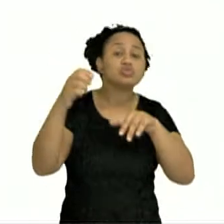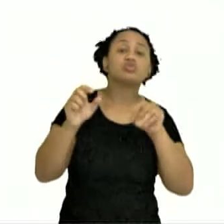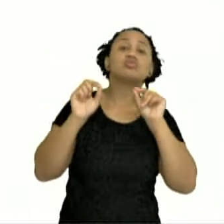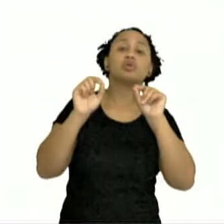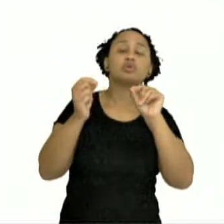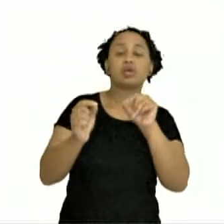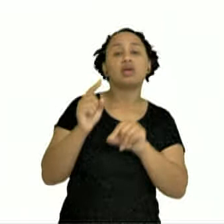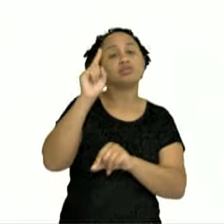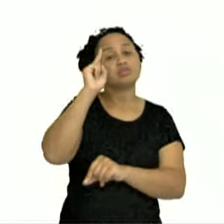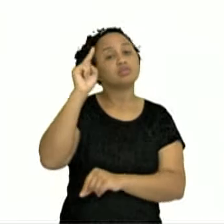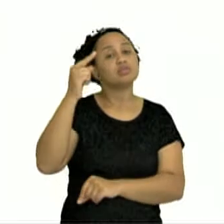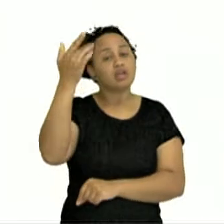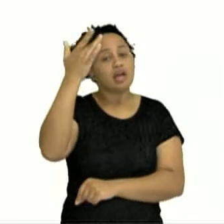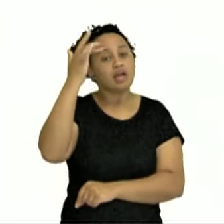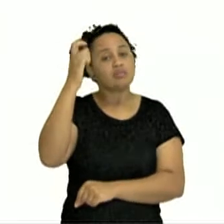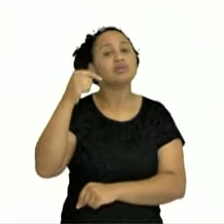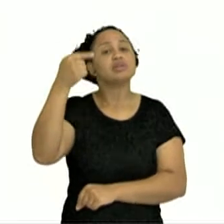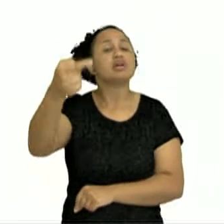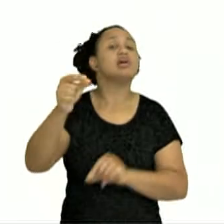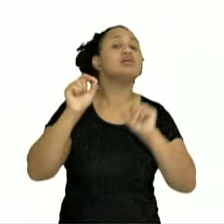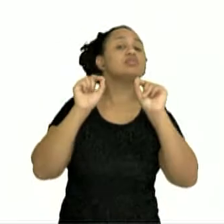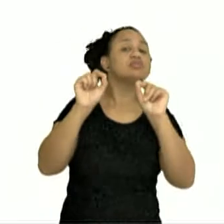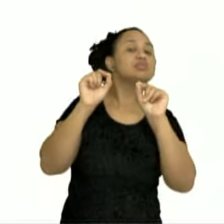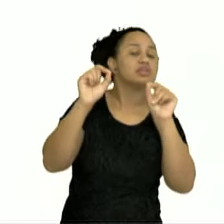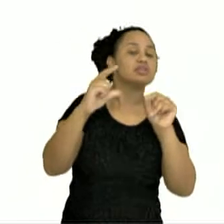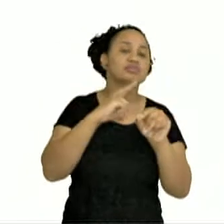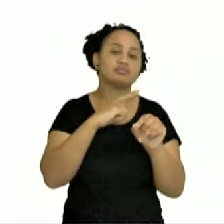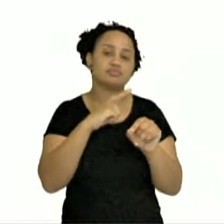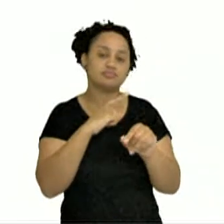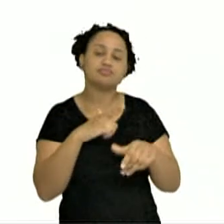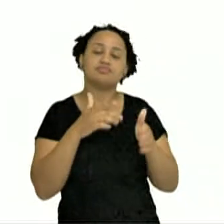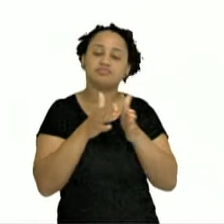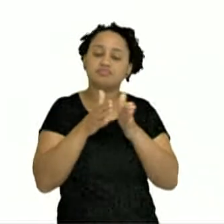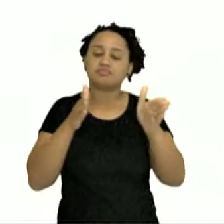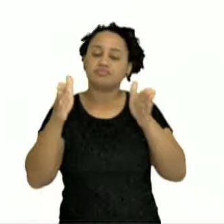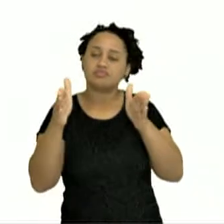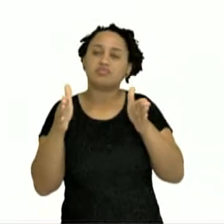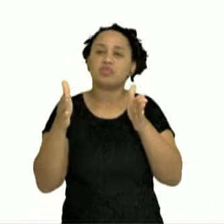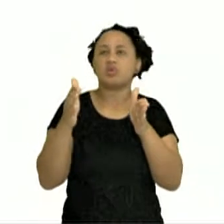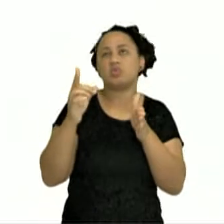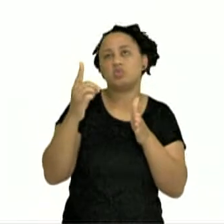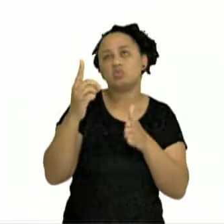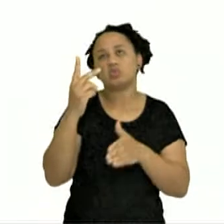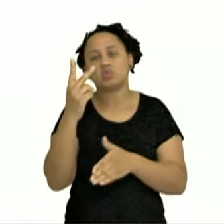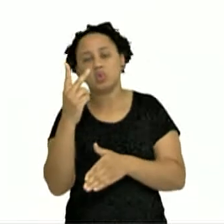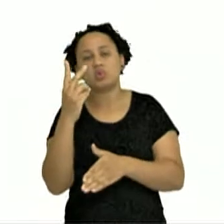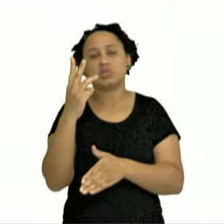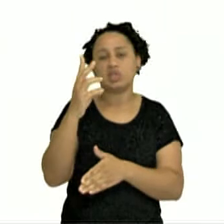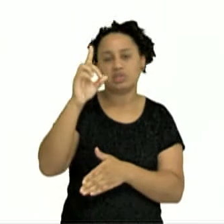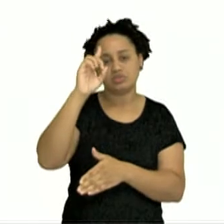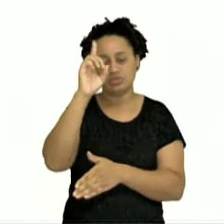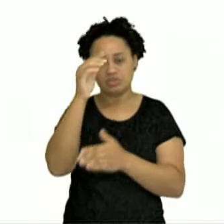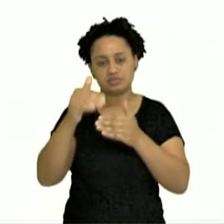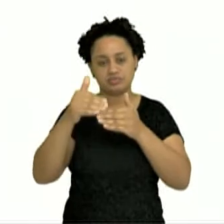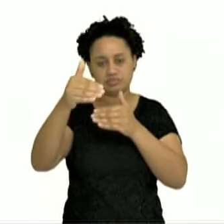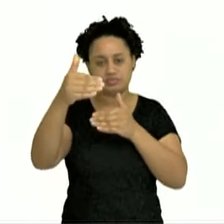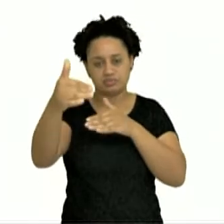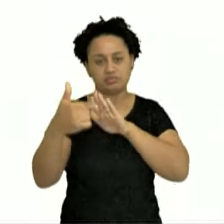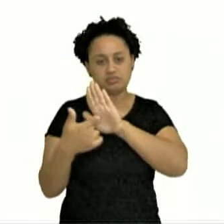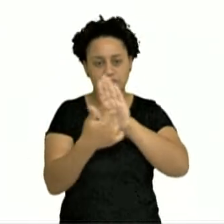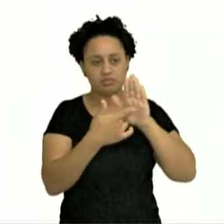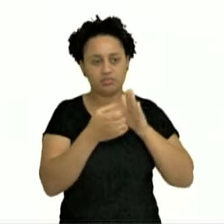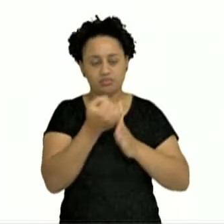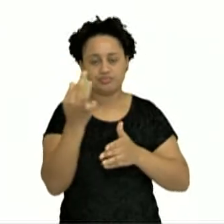as condições da atmosfera em um curto espaço de tempo, para daqui a 1 ou até 2 ou 3 dias. Também